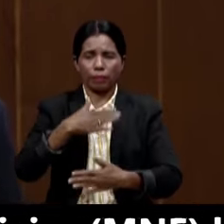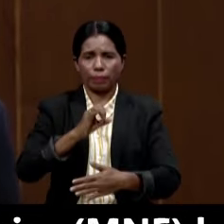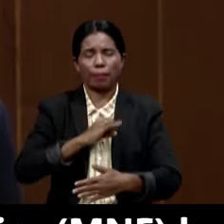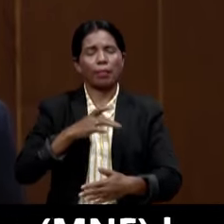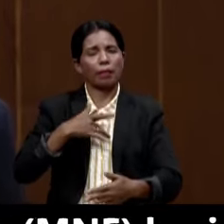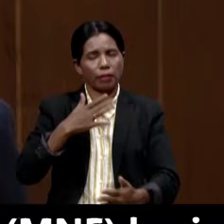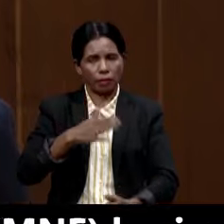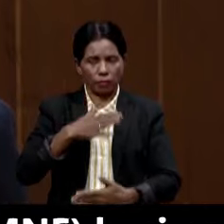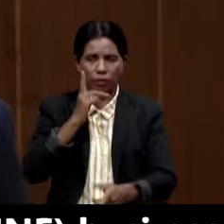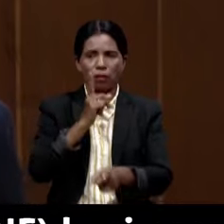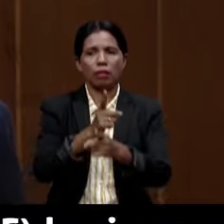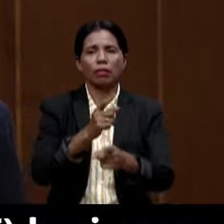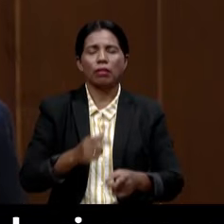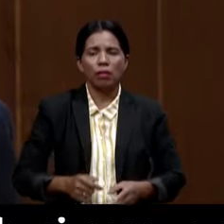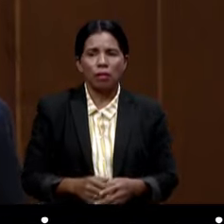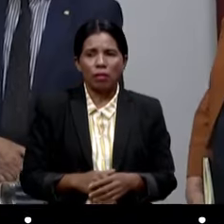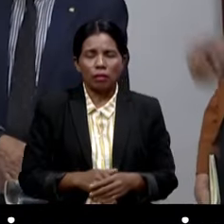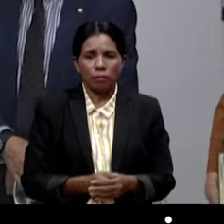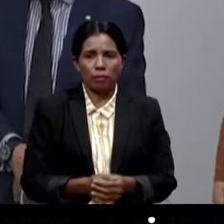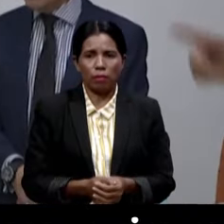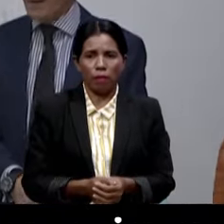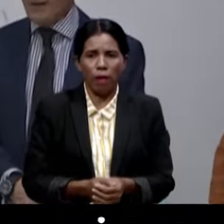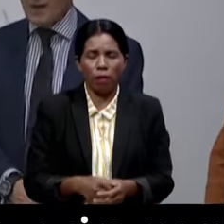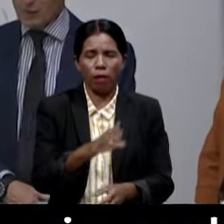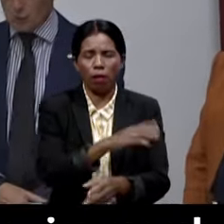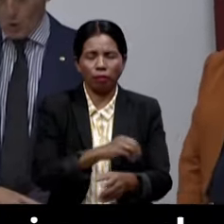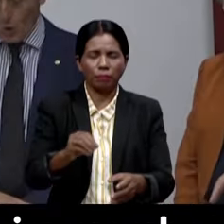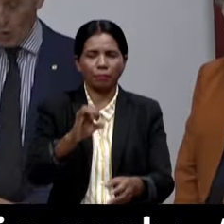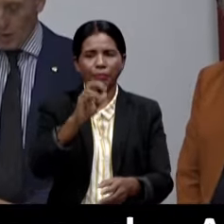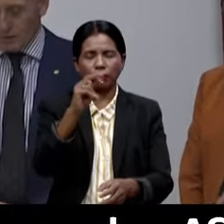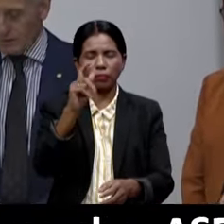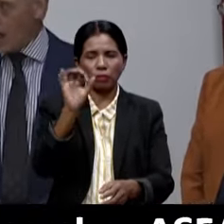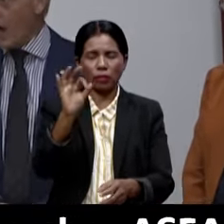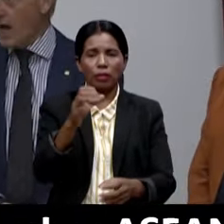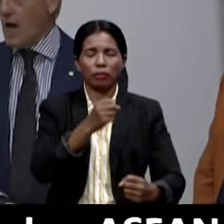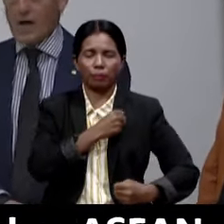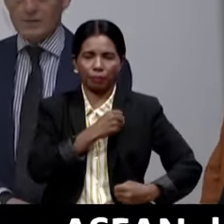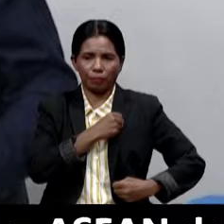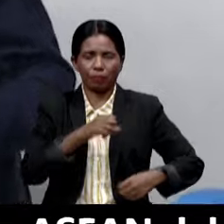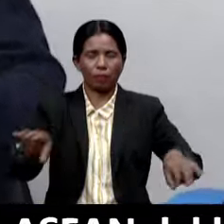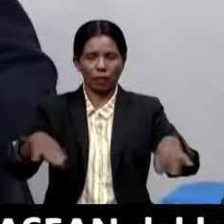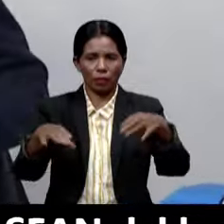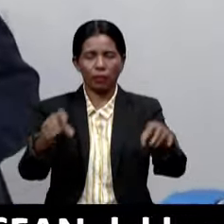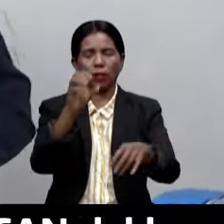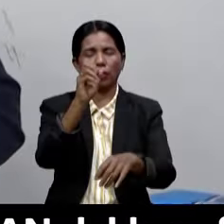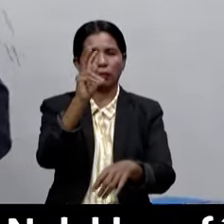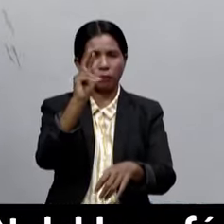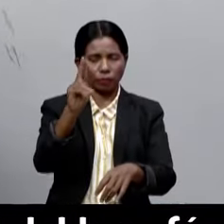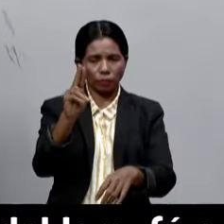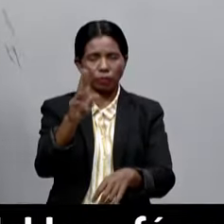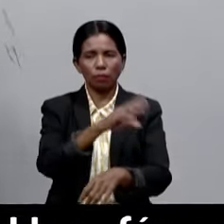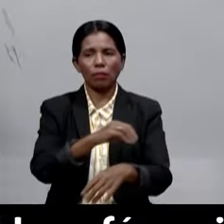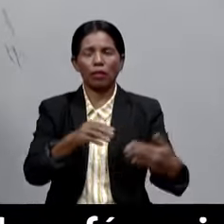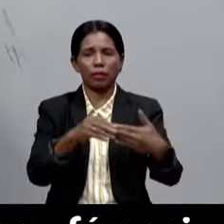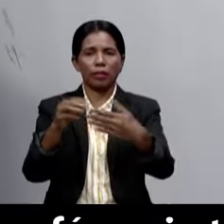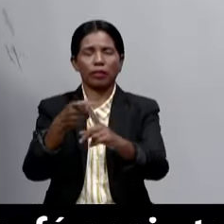orgulho tebes. Documentary of our time here. Interfet no dar força serviço multinacional ida nebe organiza no